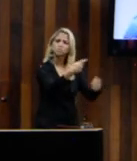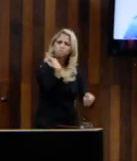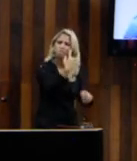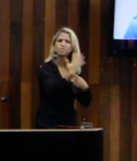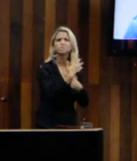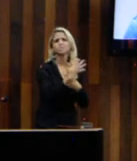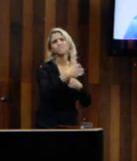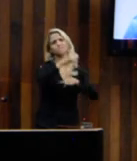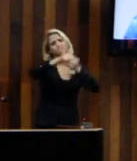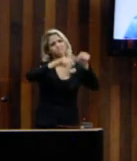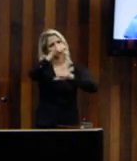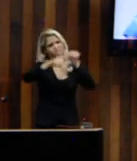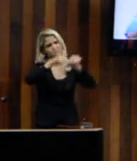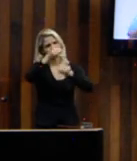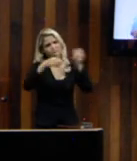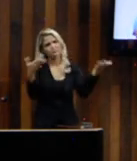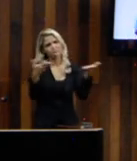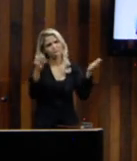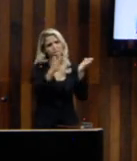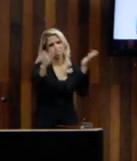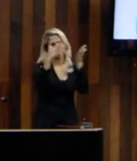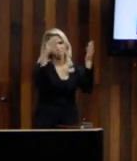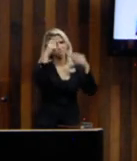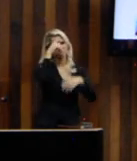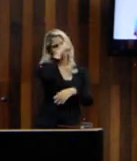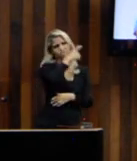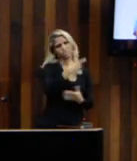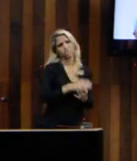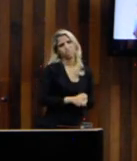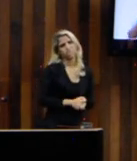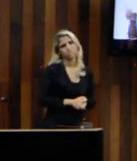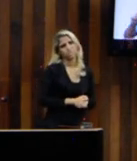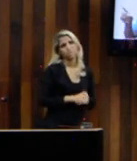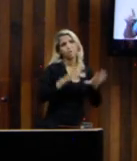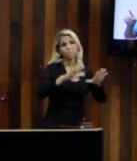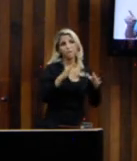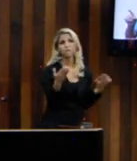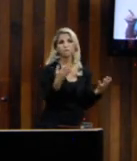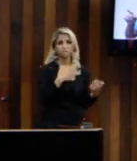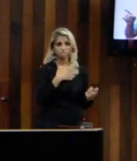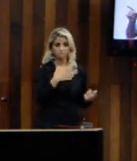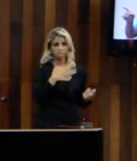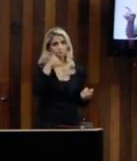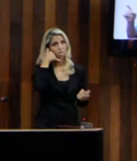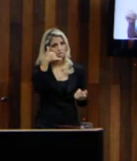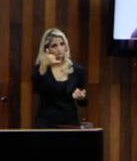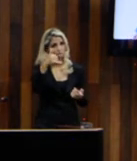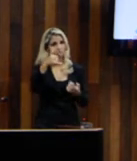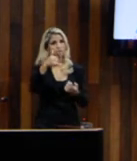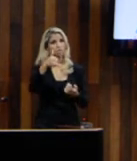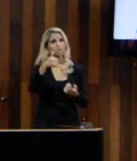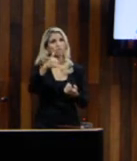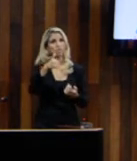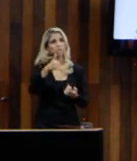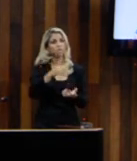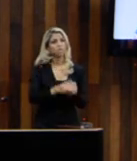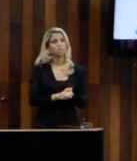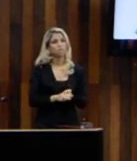isso. Eu liguei para o senhor hoje aqui e ele não pôde vir, porque teve dia, senhor